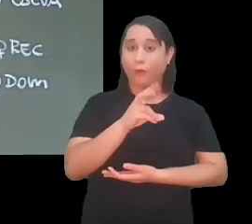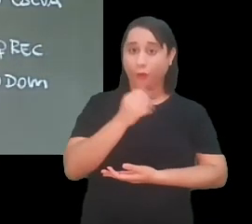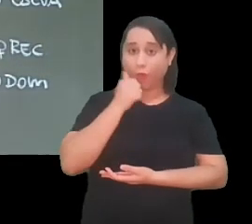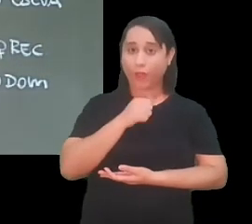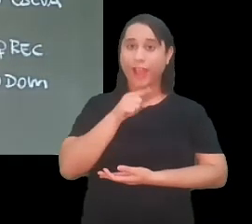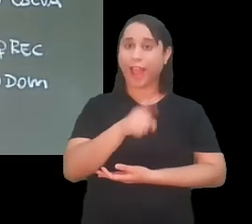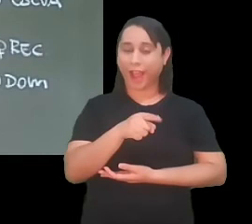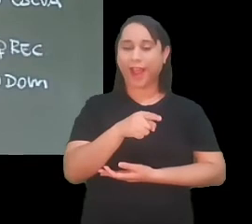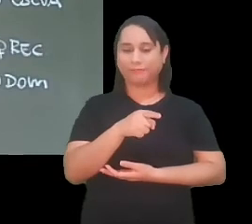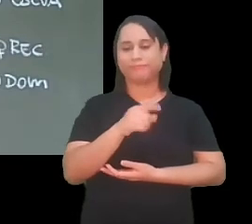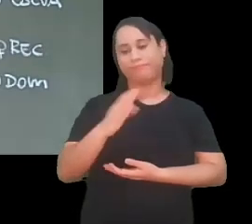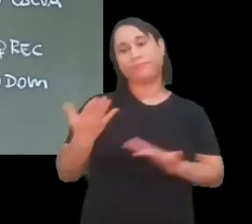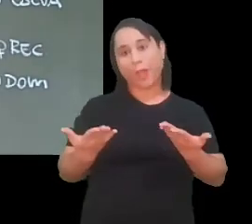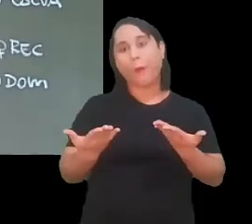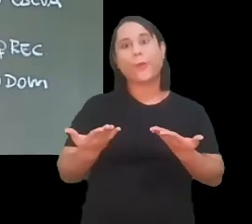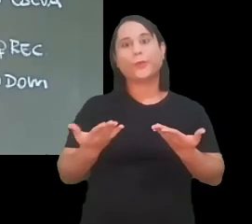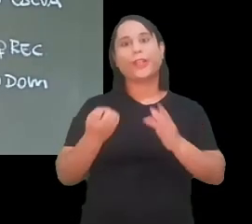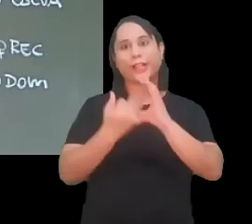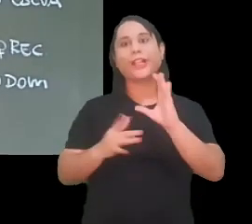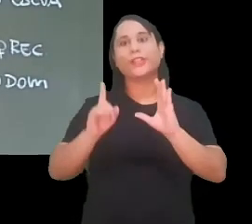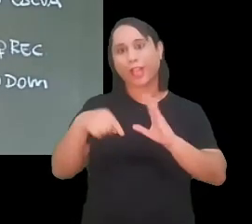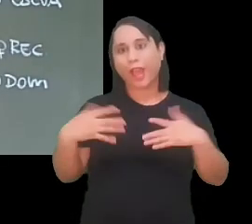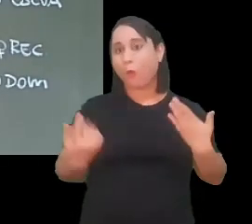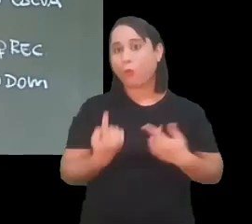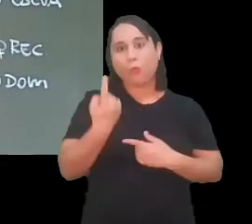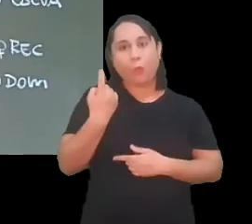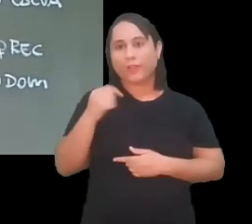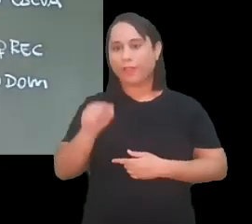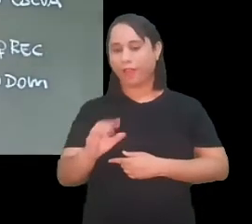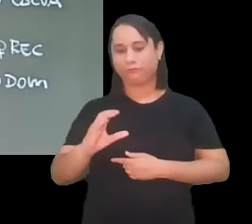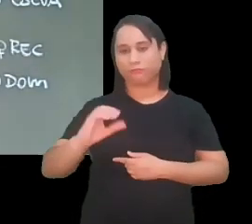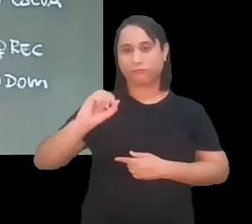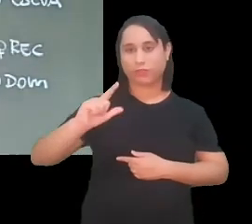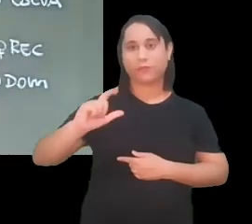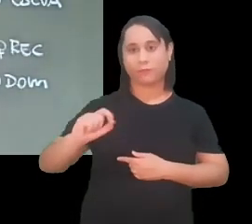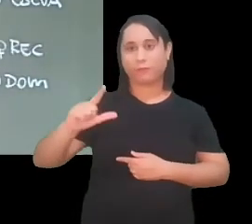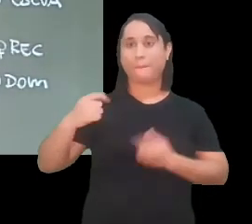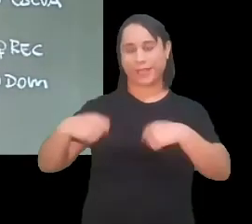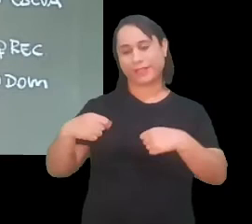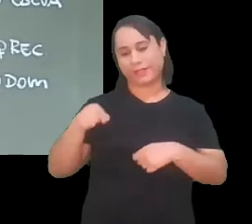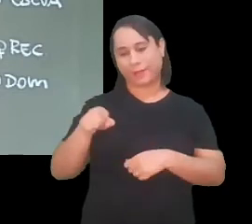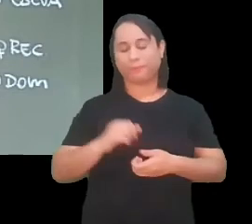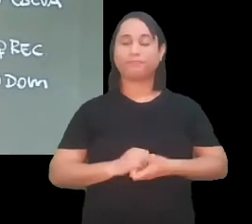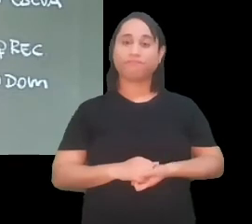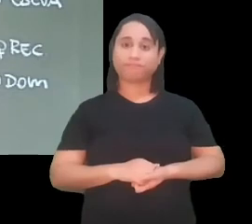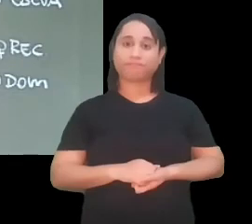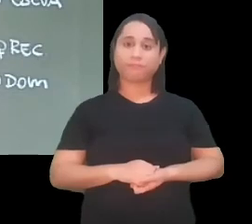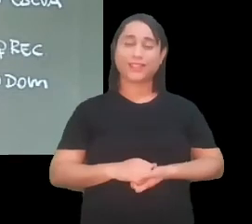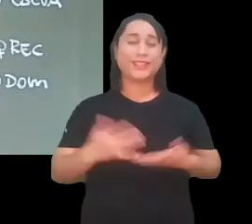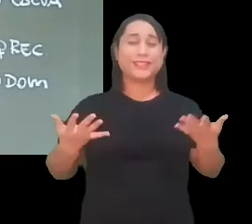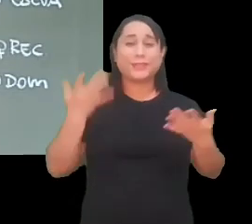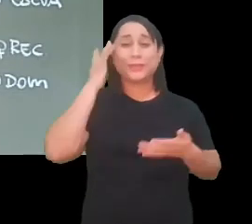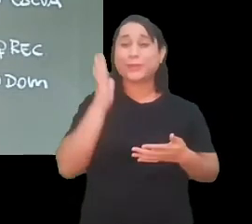mulher ser calva é se ela for cesão. Então vamos colocar aqui, ó. Vovó, cesão. Senhor, eu não sei nada do avô. Não,